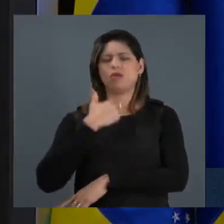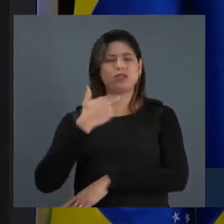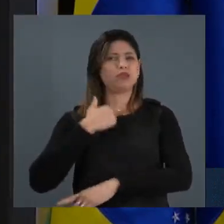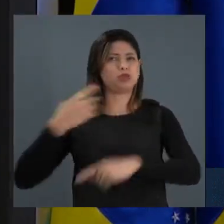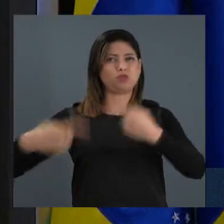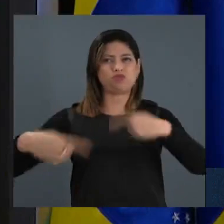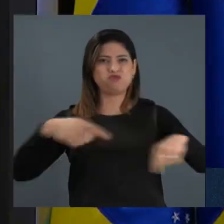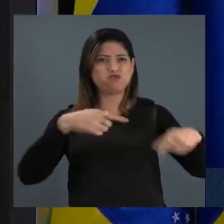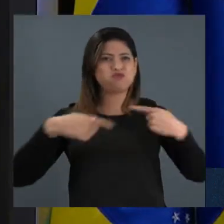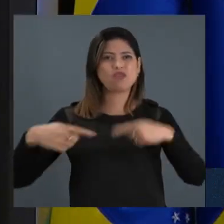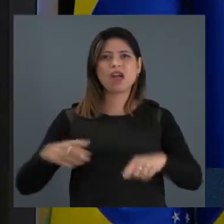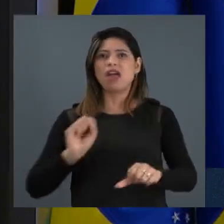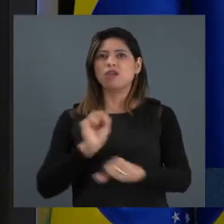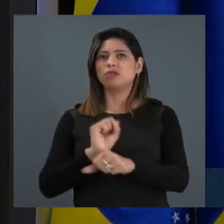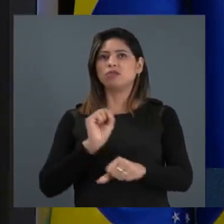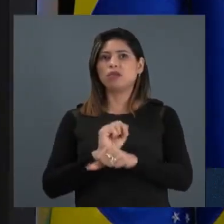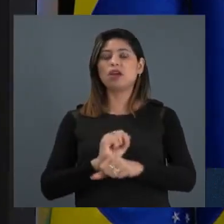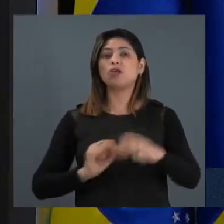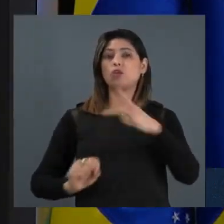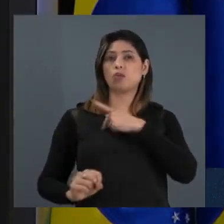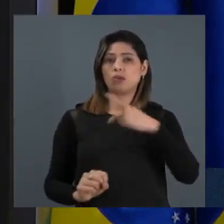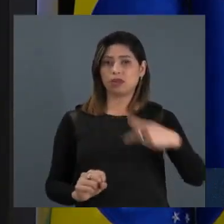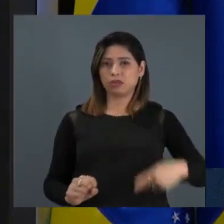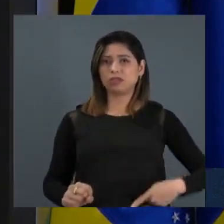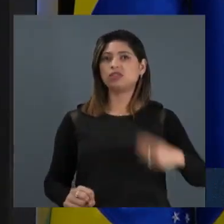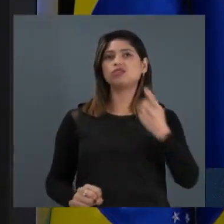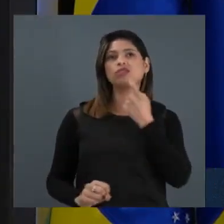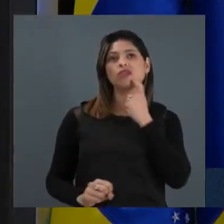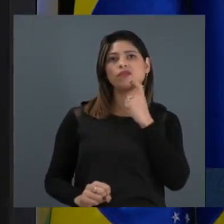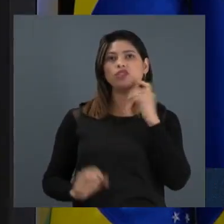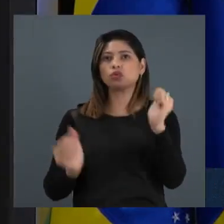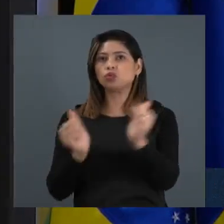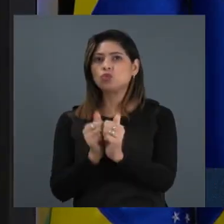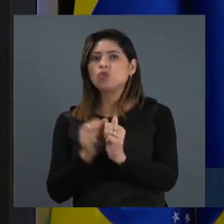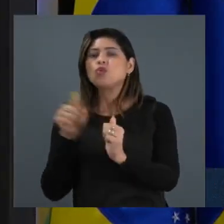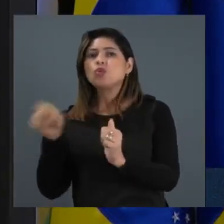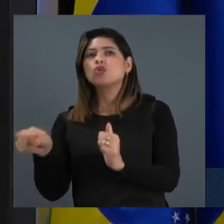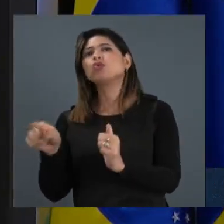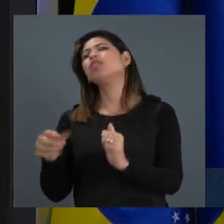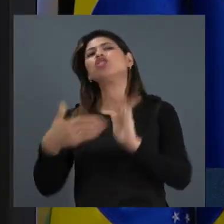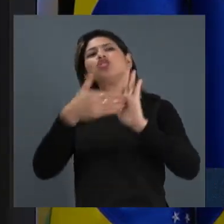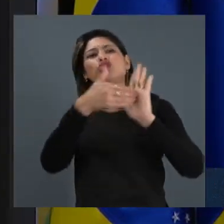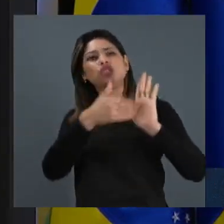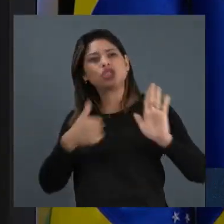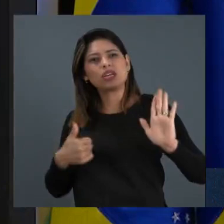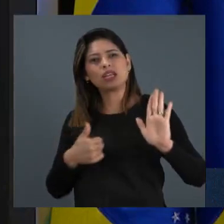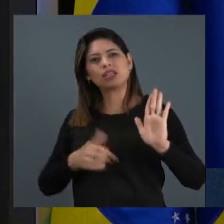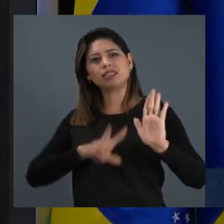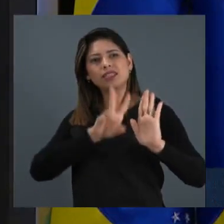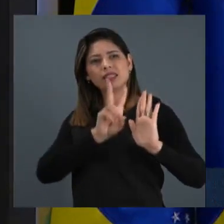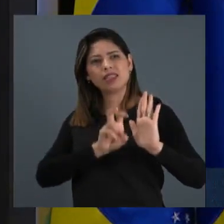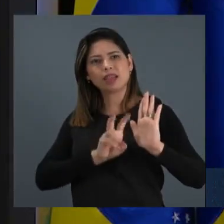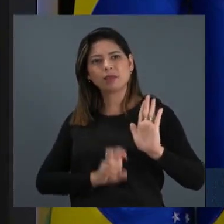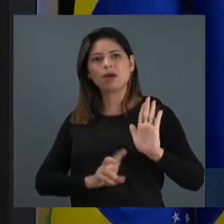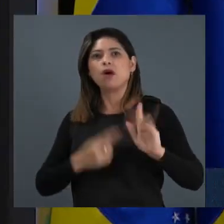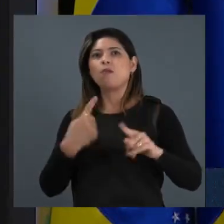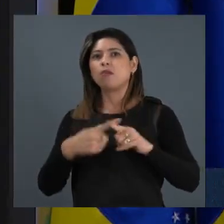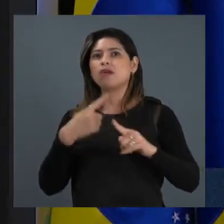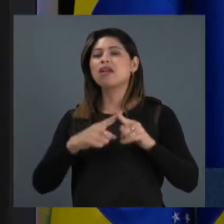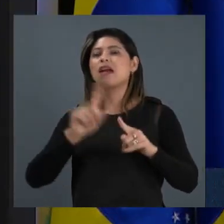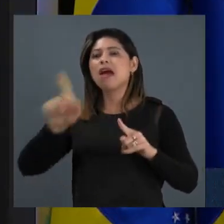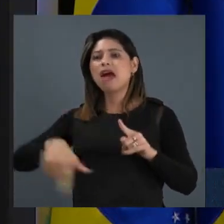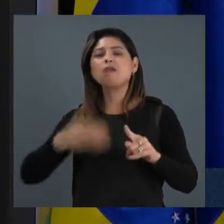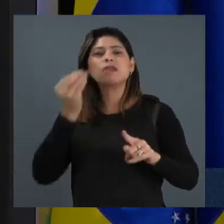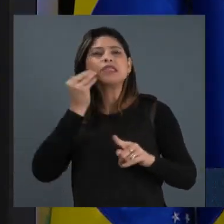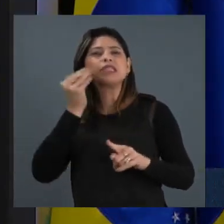e eu espero que o presidente Davi Alcolumbre, com as lideranças aqui, tirem esse assunto de pauta, porque é um golpe nos brasileiros